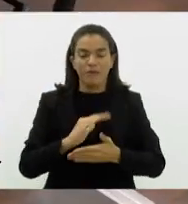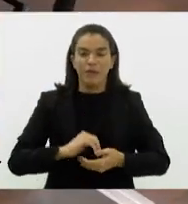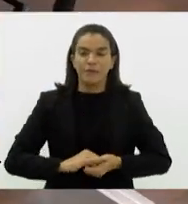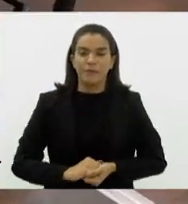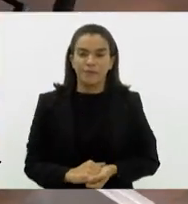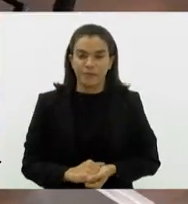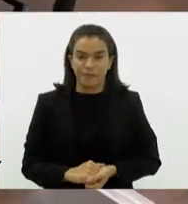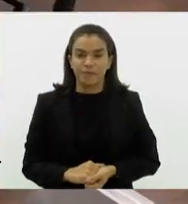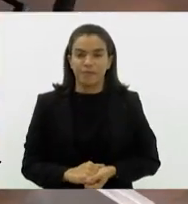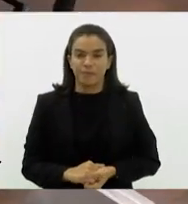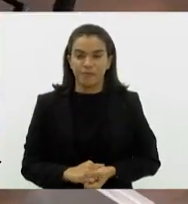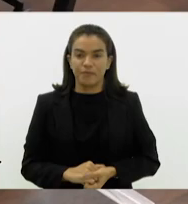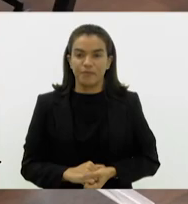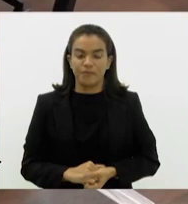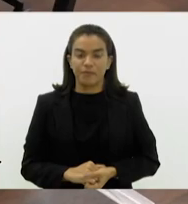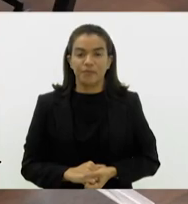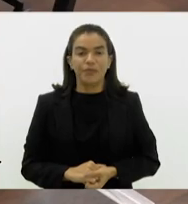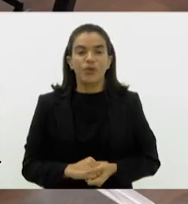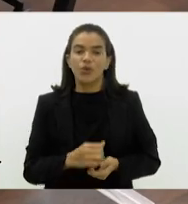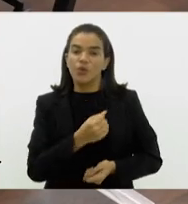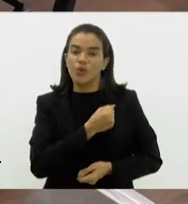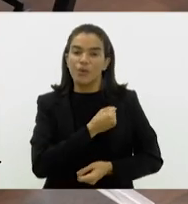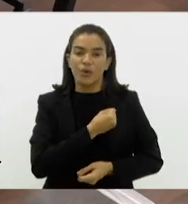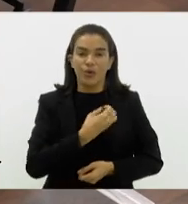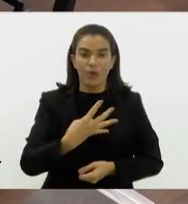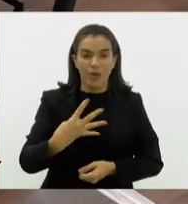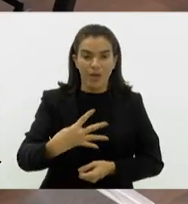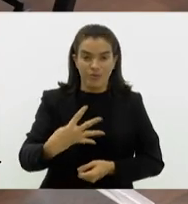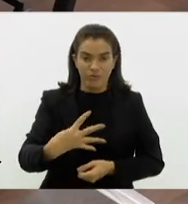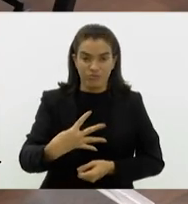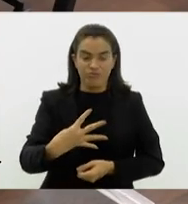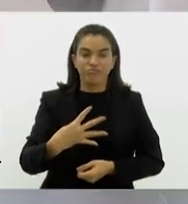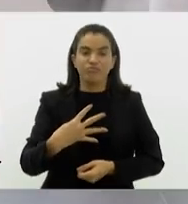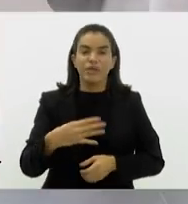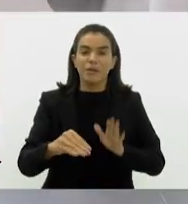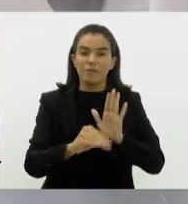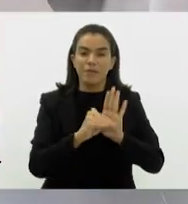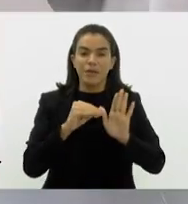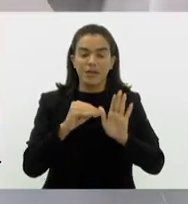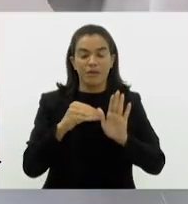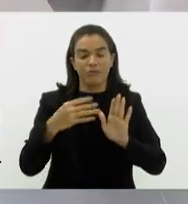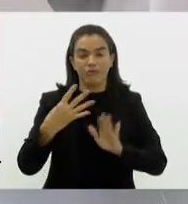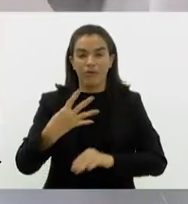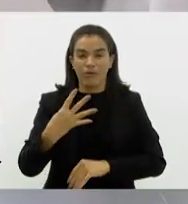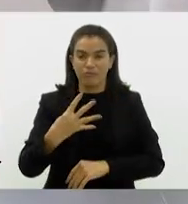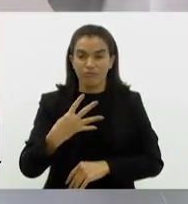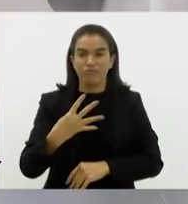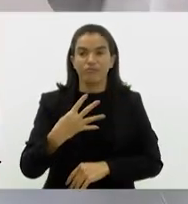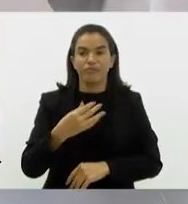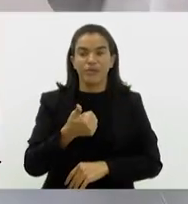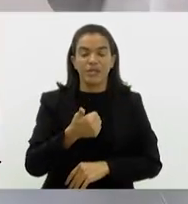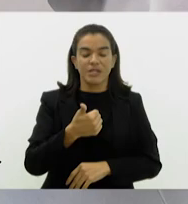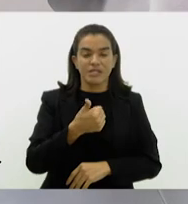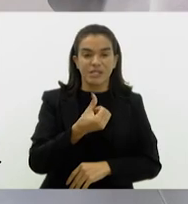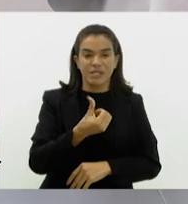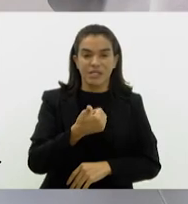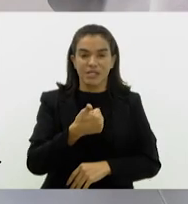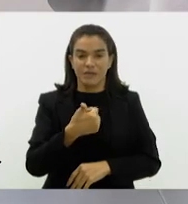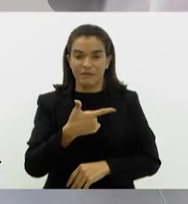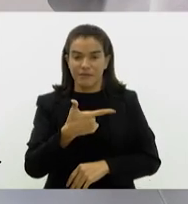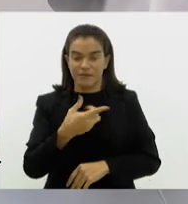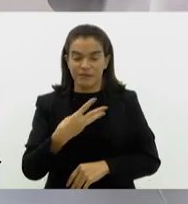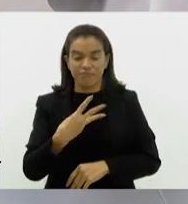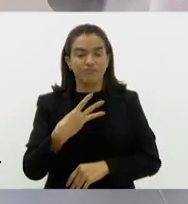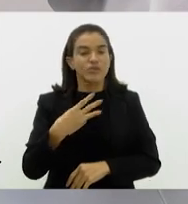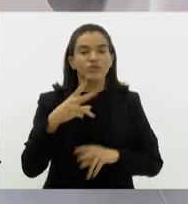Aprovado. Item 4, emendas de plenário ao PL 1753 de 19, de autoria do deputado Rosenberg Reis,